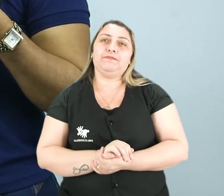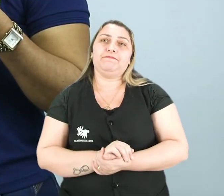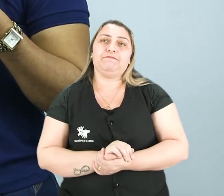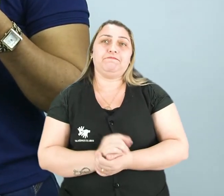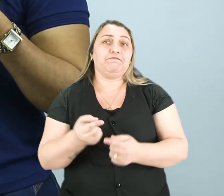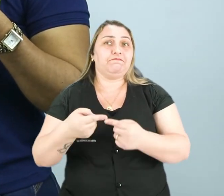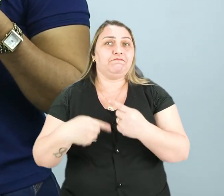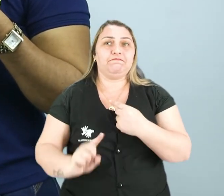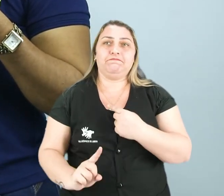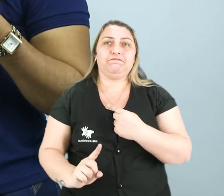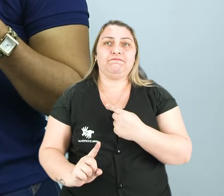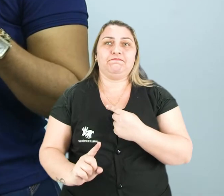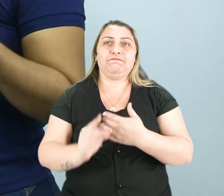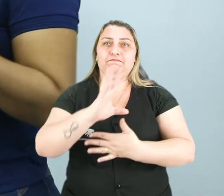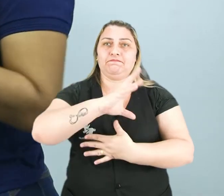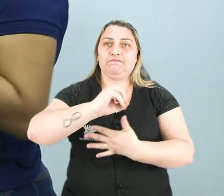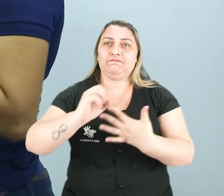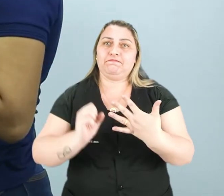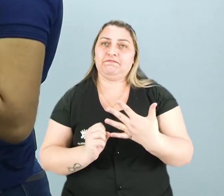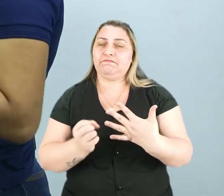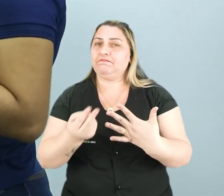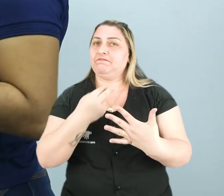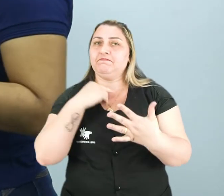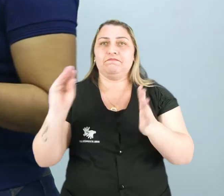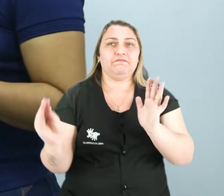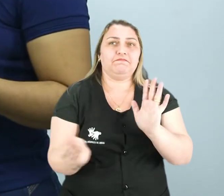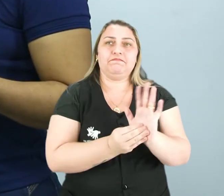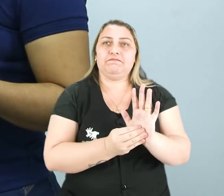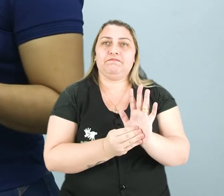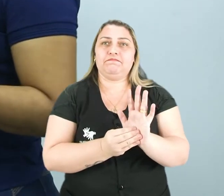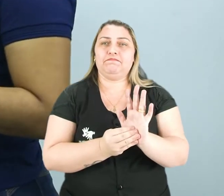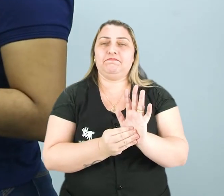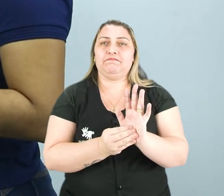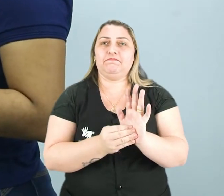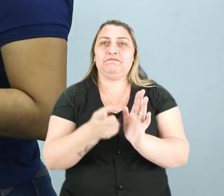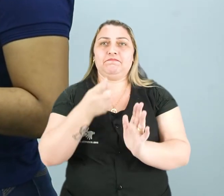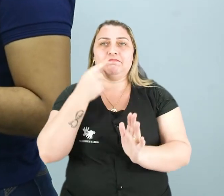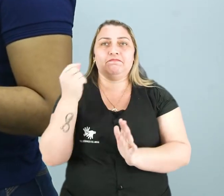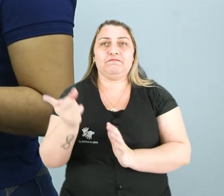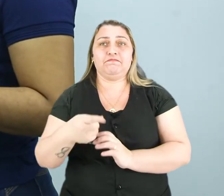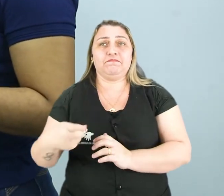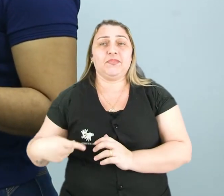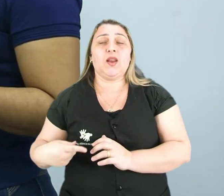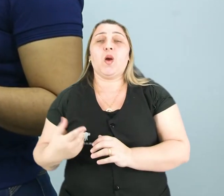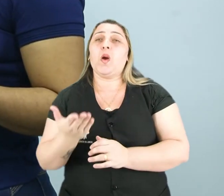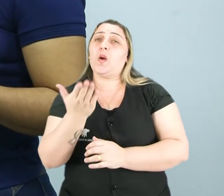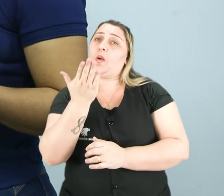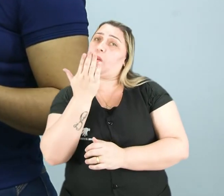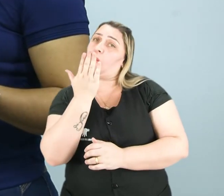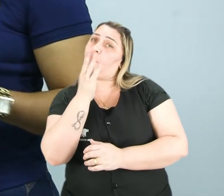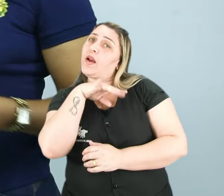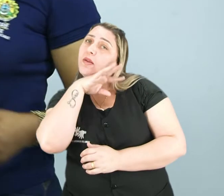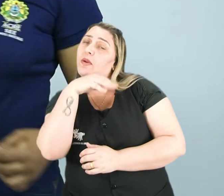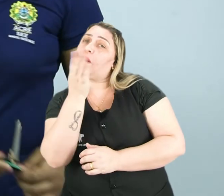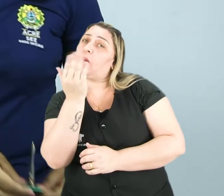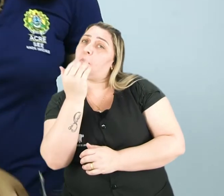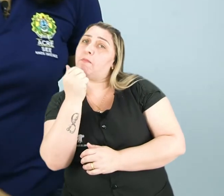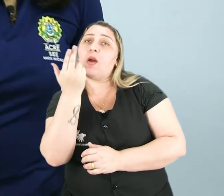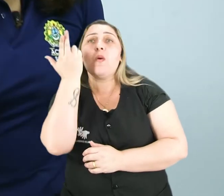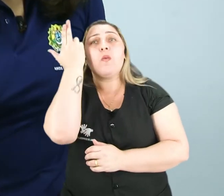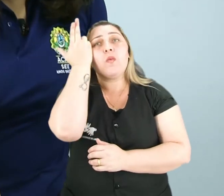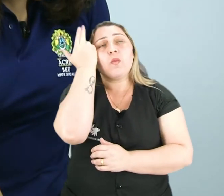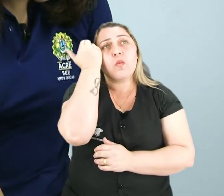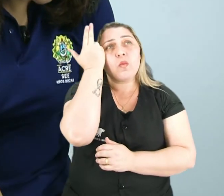vai dar certo essa cadeia. Então, eu não posso colocar aqui um rato. Eu tenho que colocar aqui um animal que vai comer o